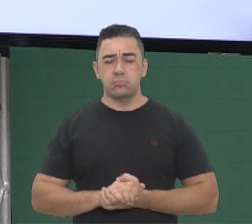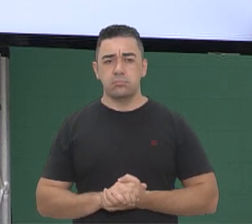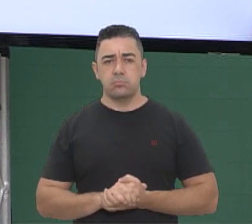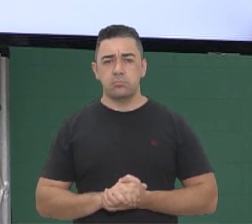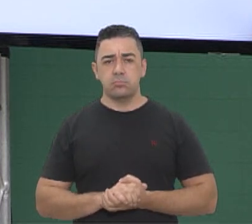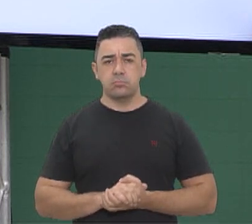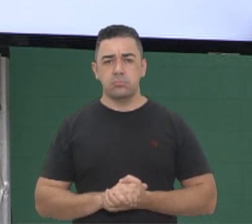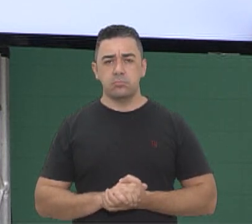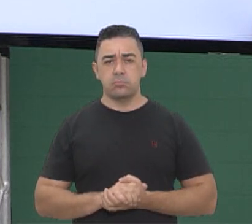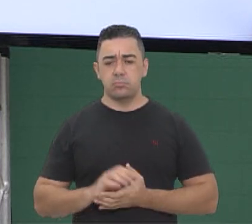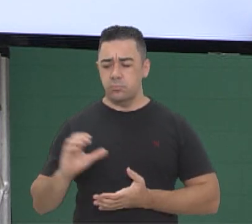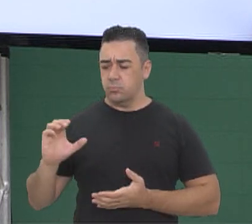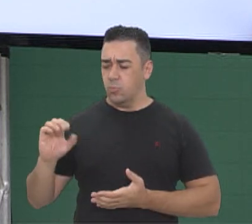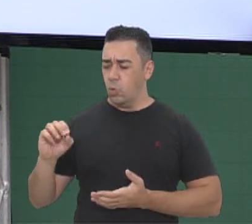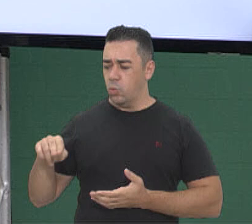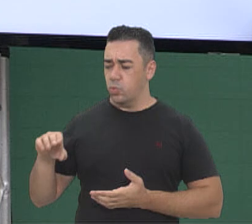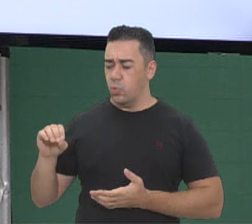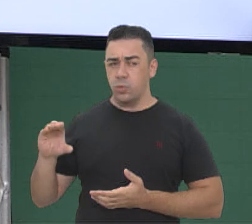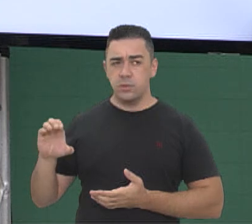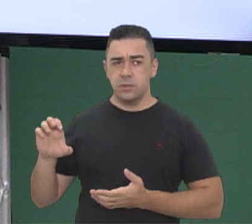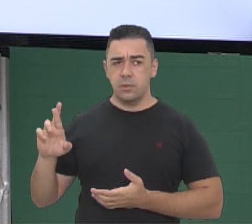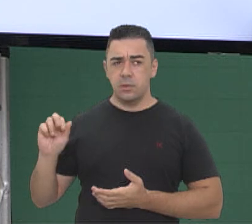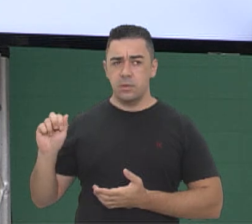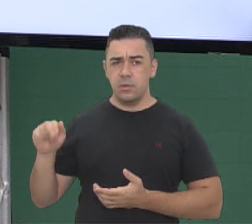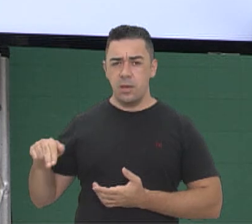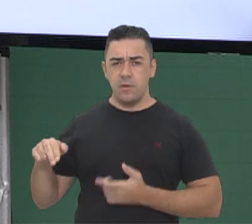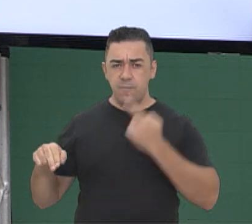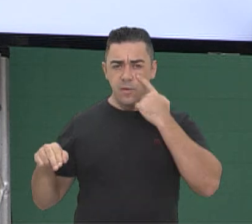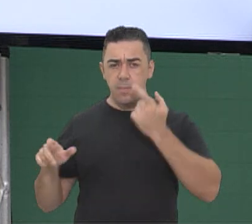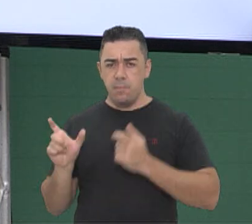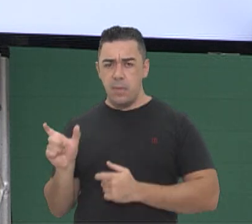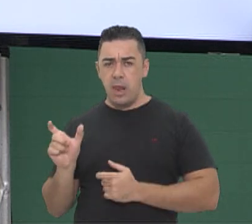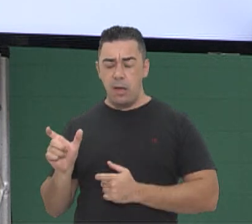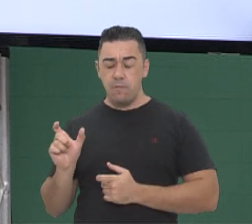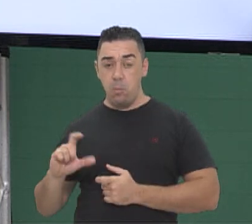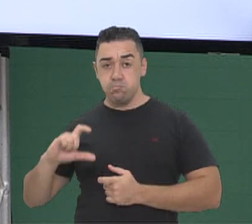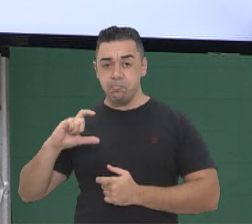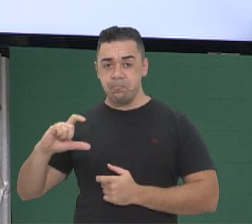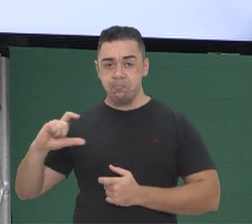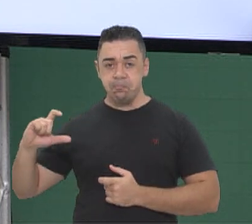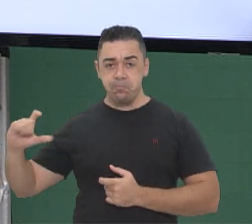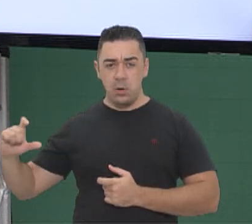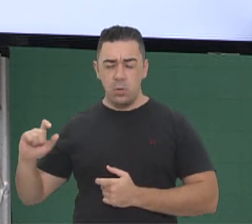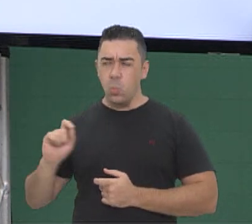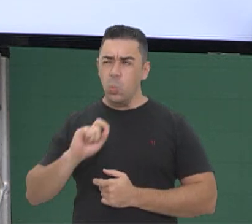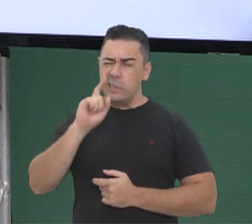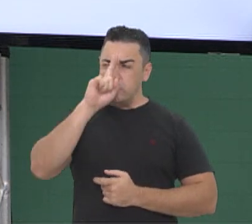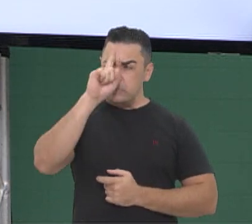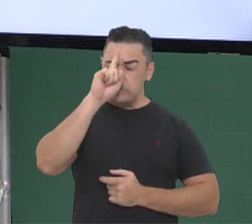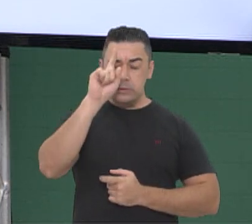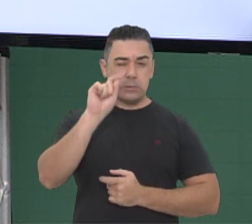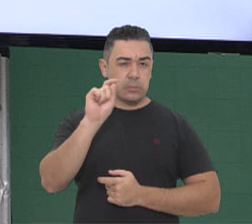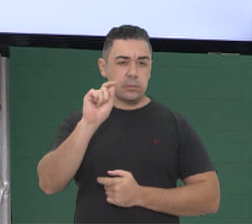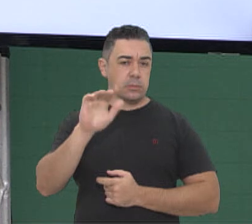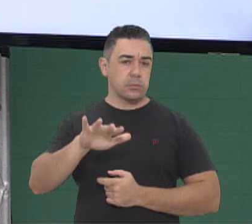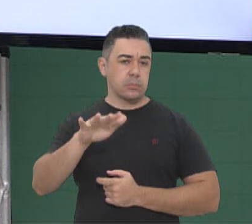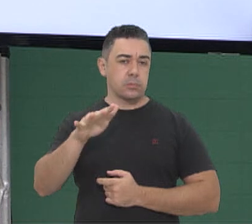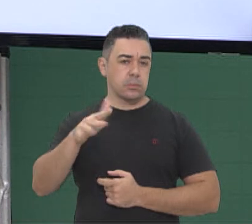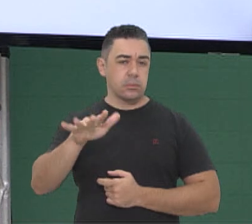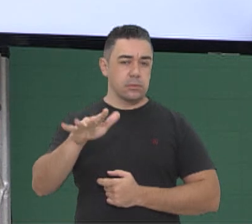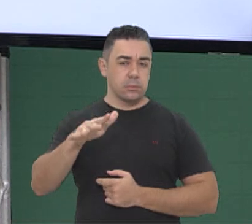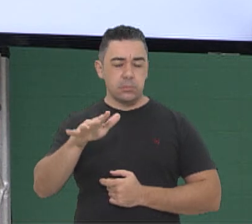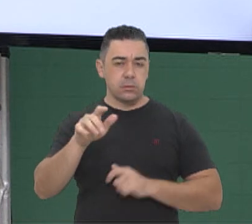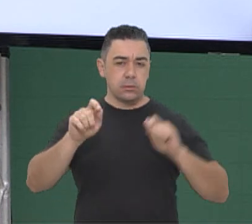arqueológico. Conocerão. Olha essas palavras aí. Será que elas nos soam uma ideia de probabilidade,